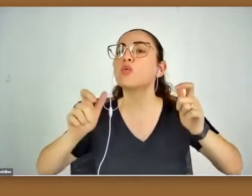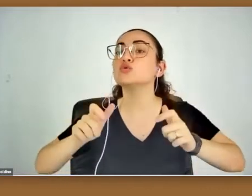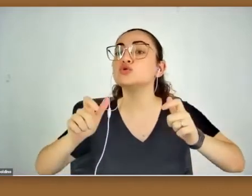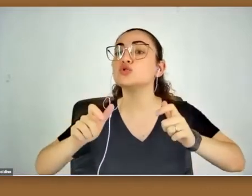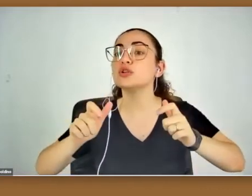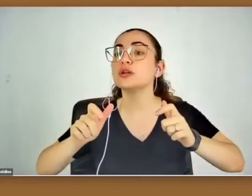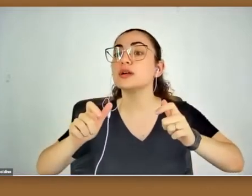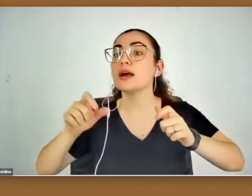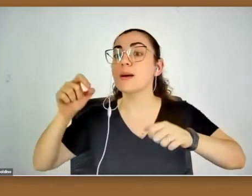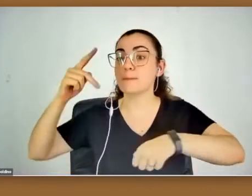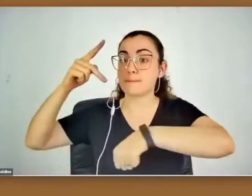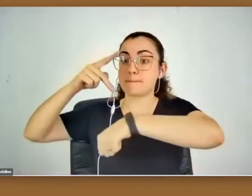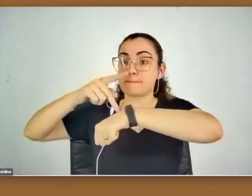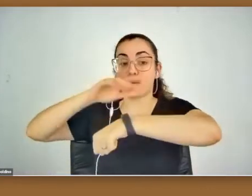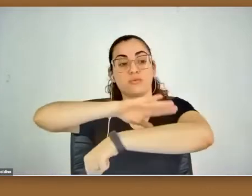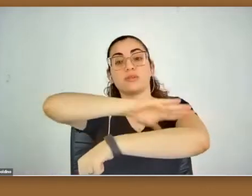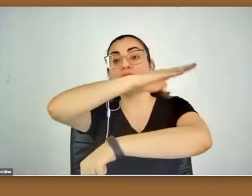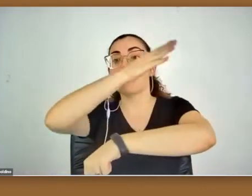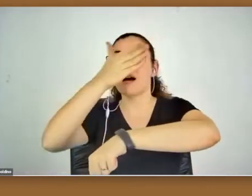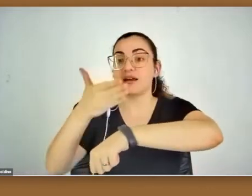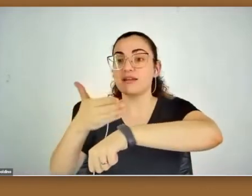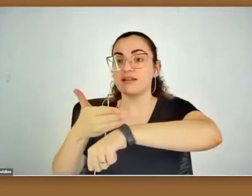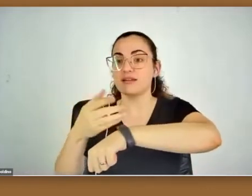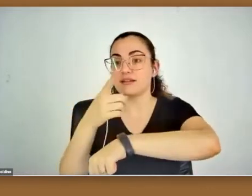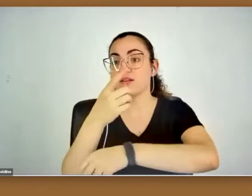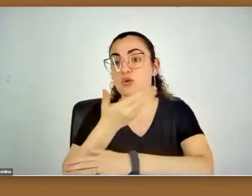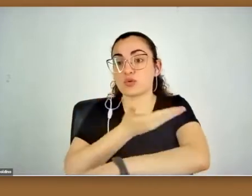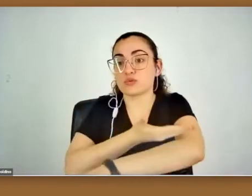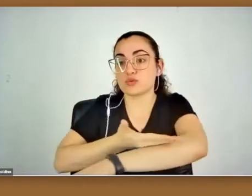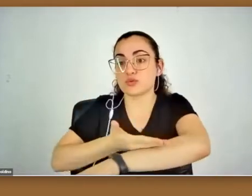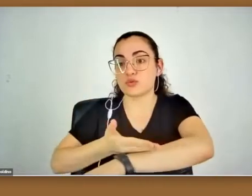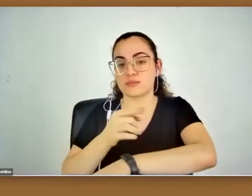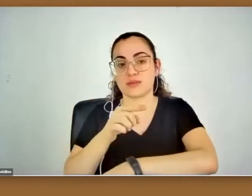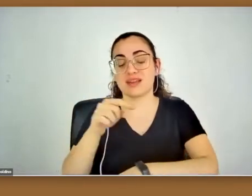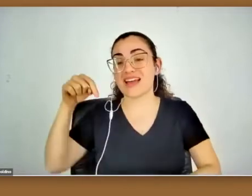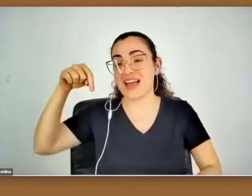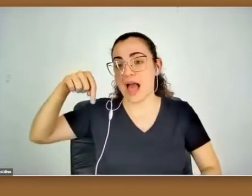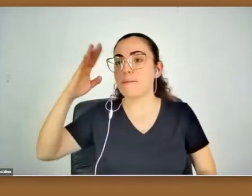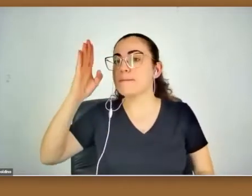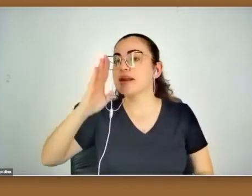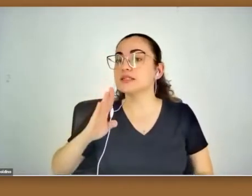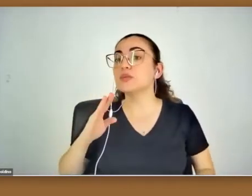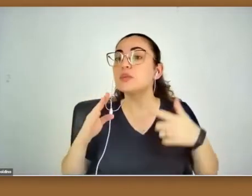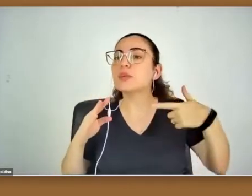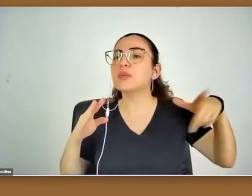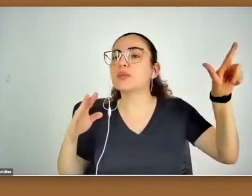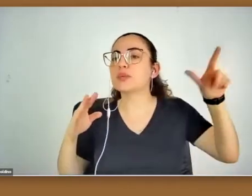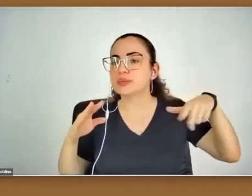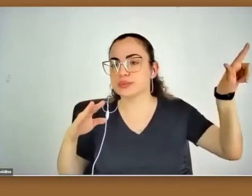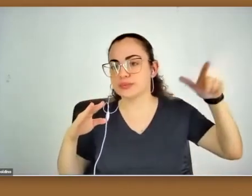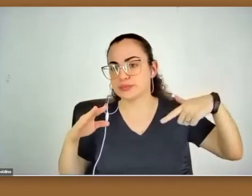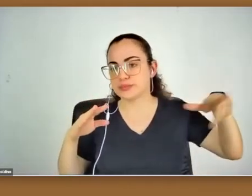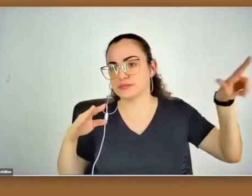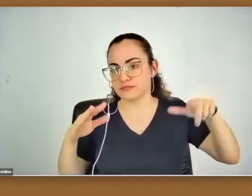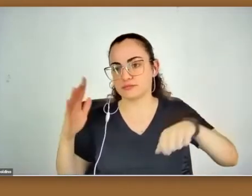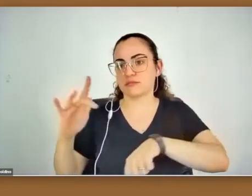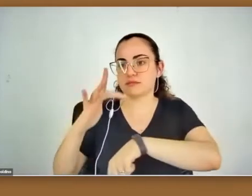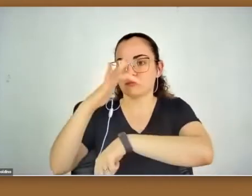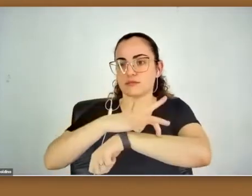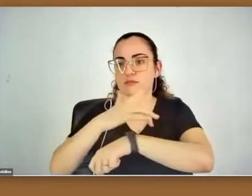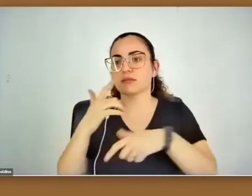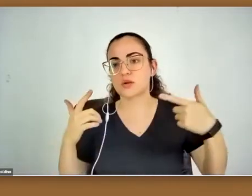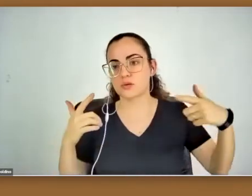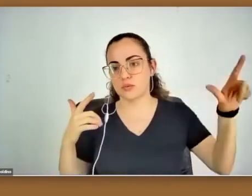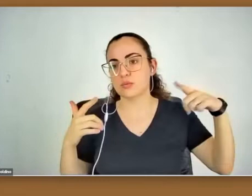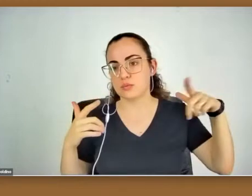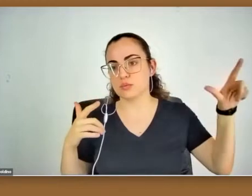Aqui no Brasil a gente reconhece o Aedes aegypti como principal, né? Ele é a espécie de importância epidemiológica